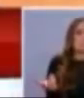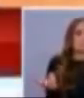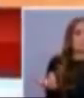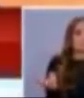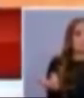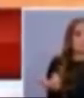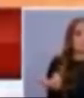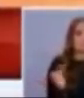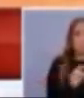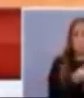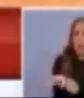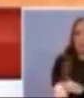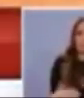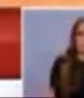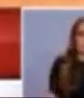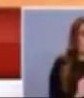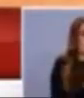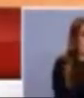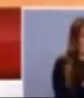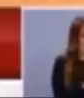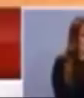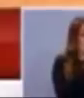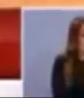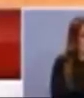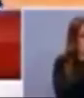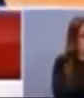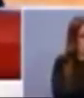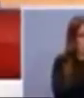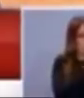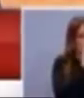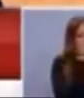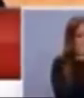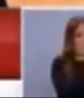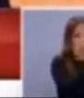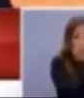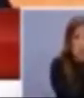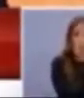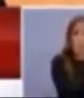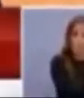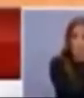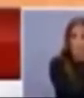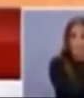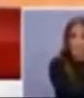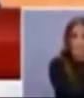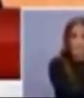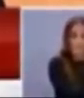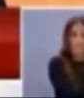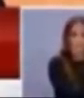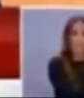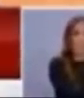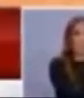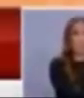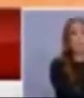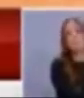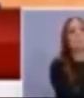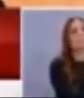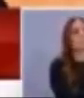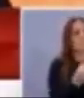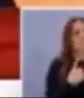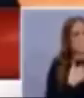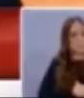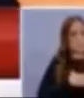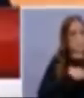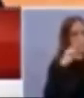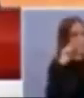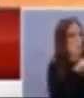o outro está lá encontrei o senhor lá estiver enquanto olha para o meu benfica da maneira como eu gosto da